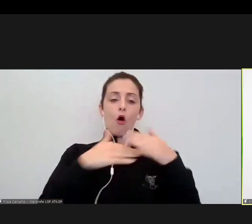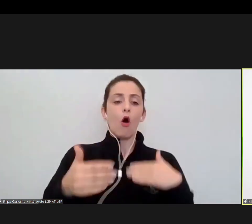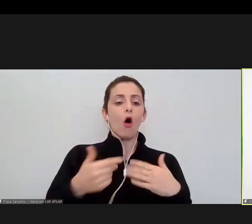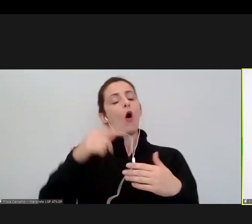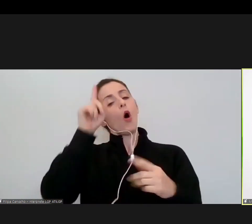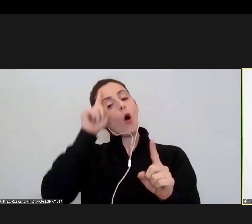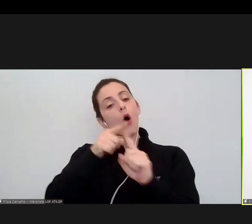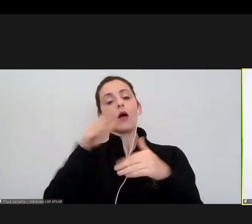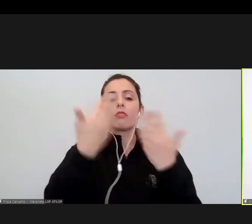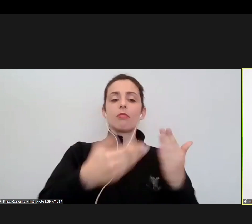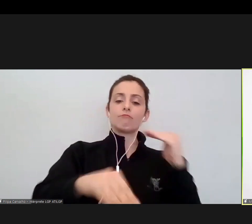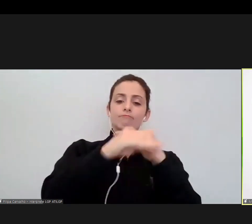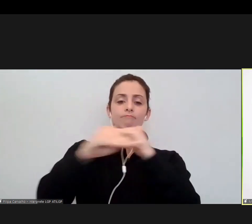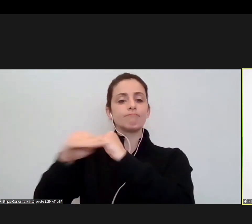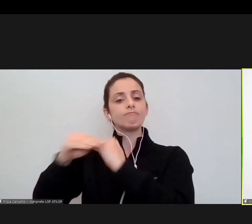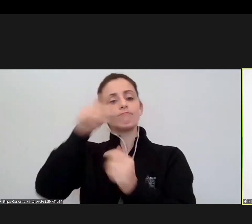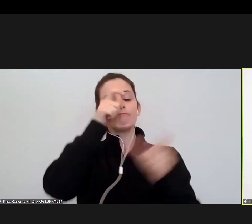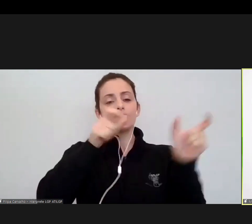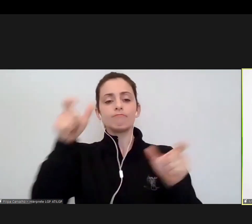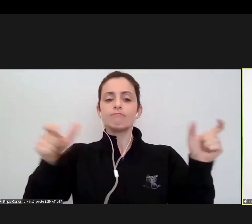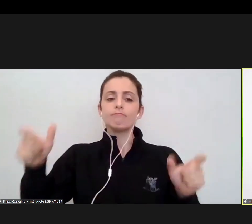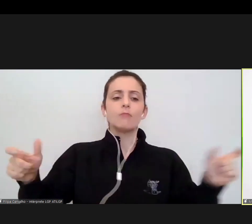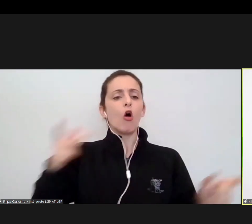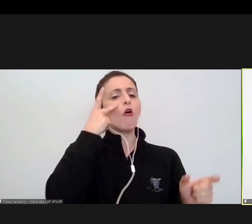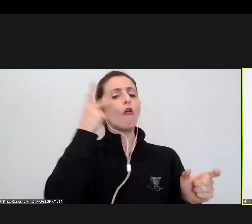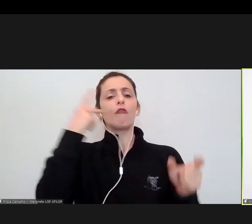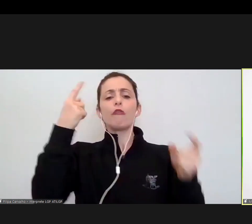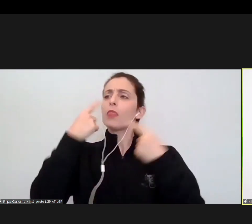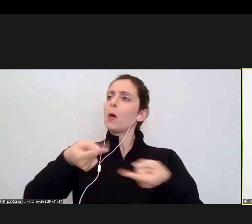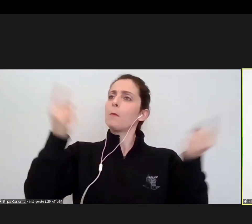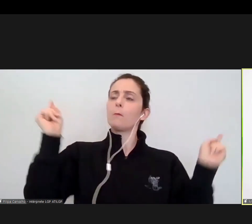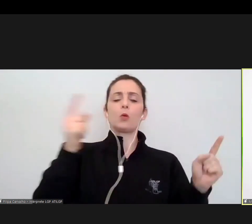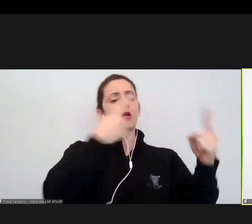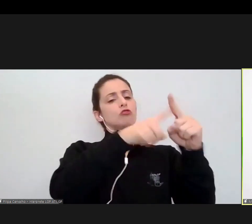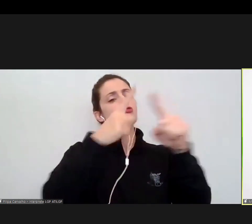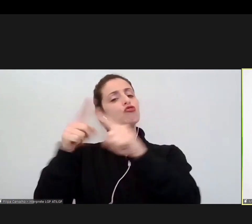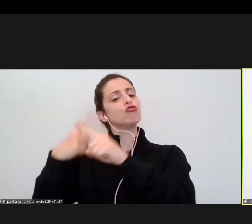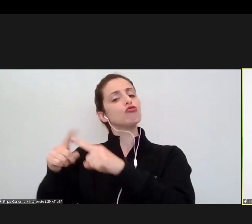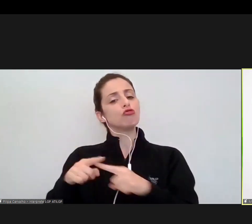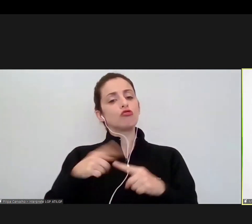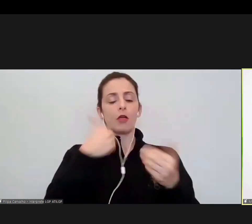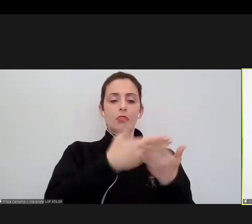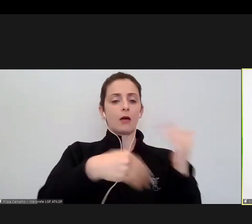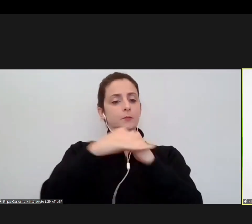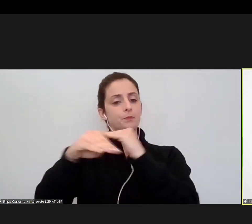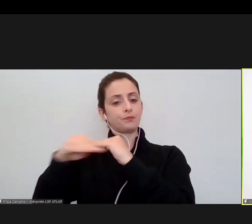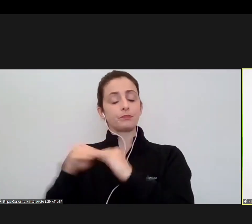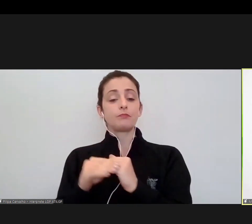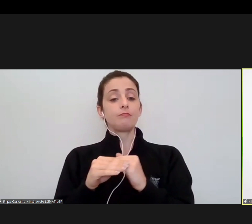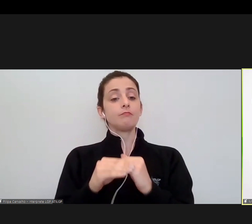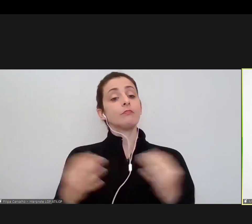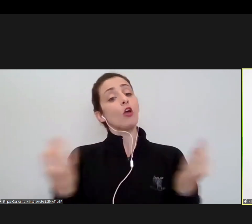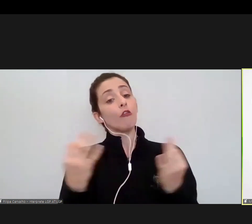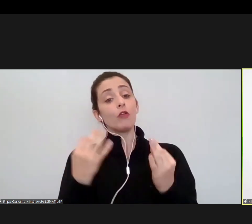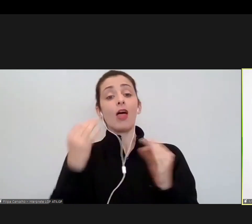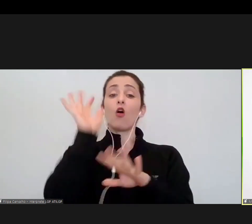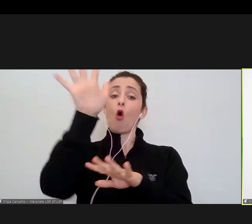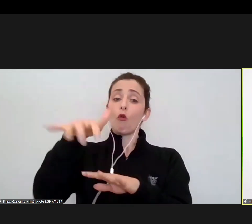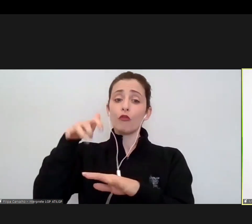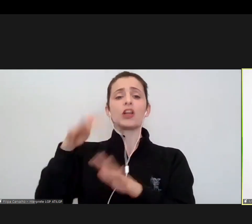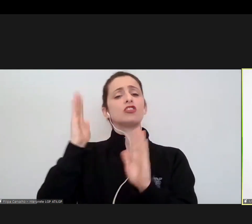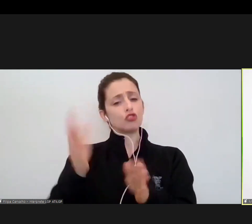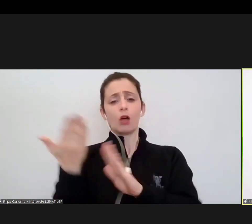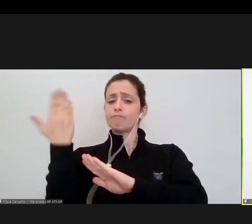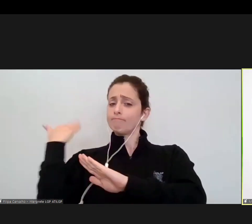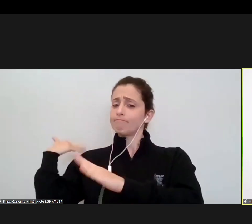nos diversos planos da vida pública. À semelhança das anteriores conferências organizadas pelo INA, esta sessão terá